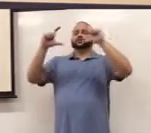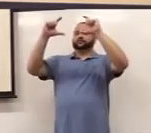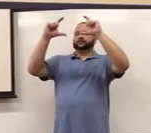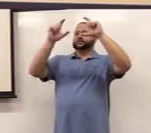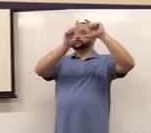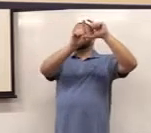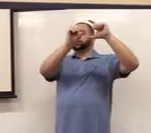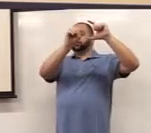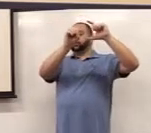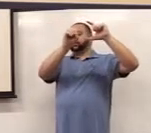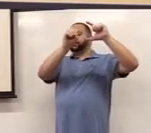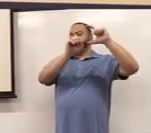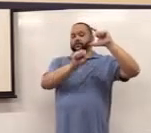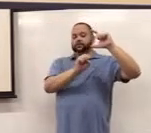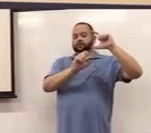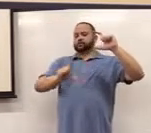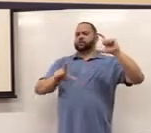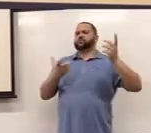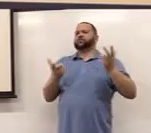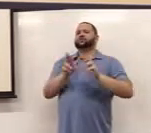do para a escala de sol?